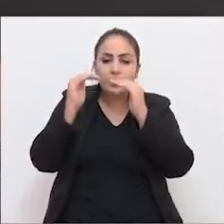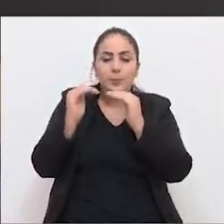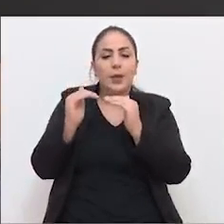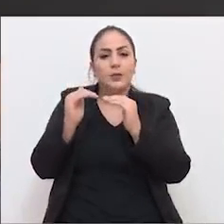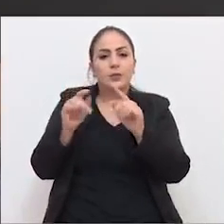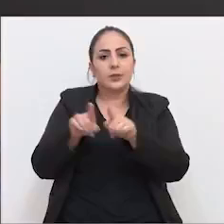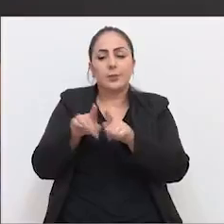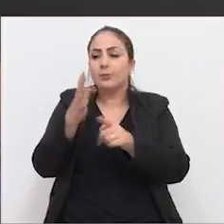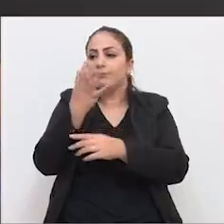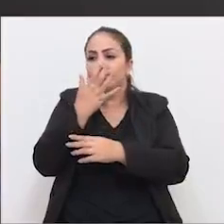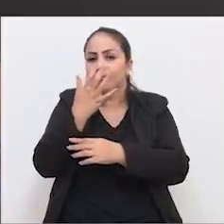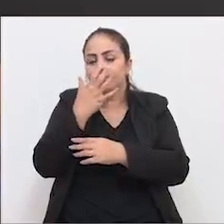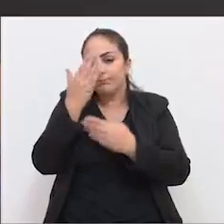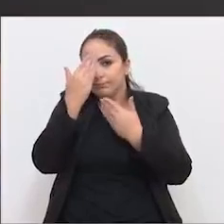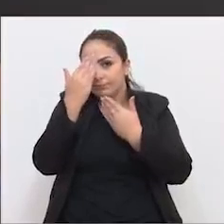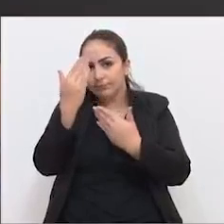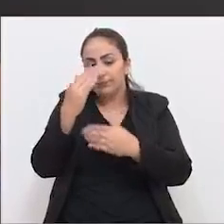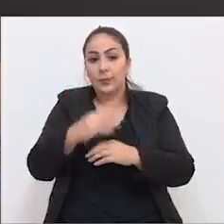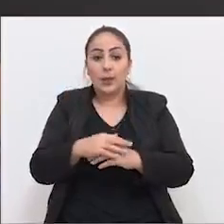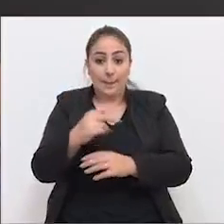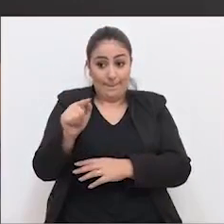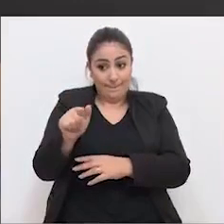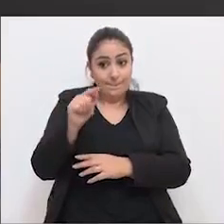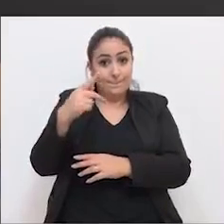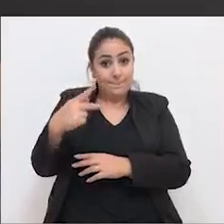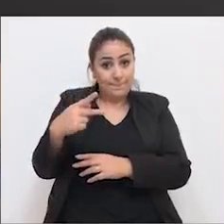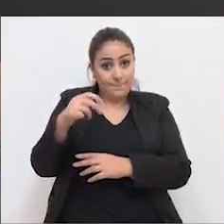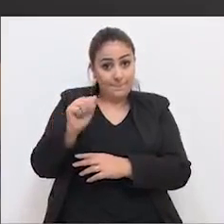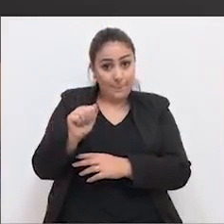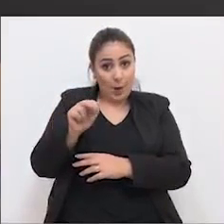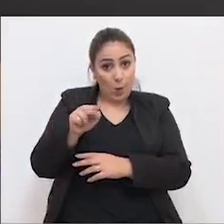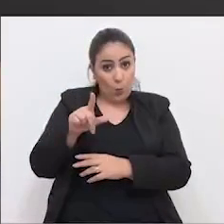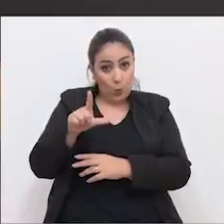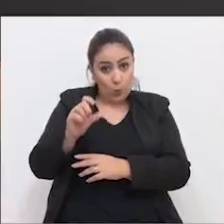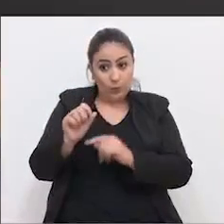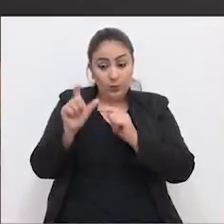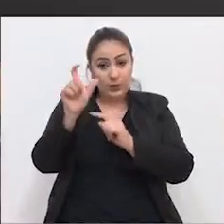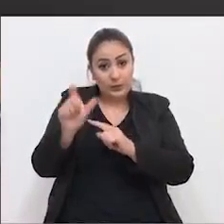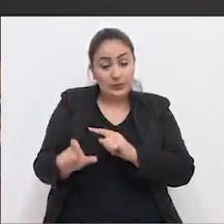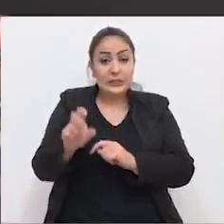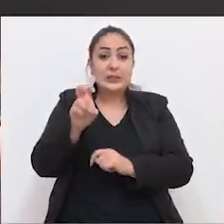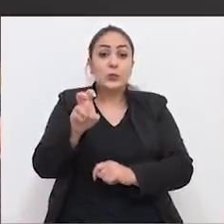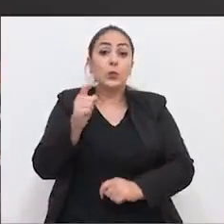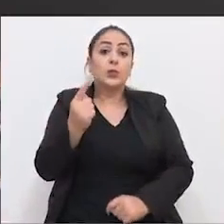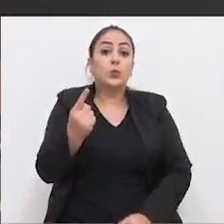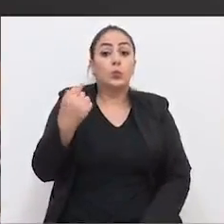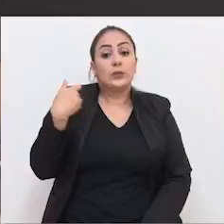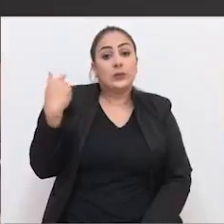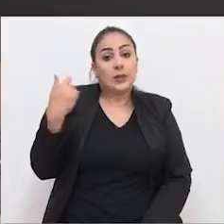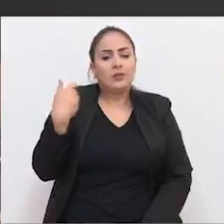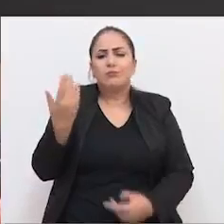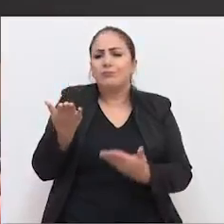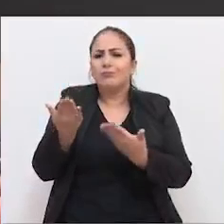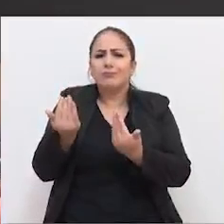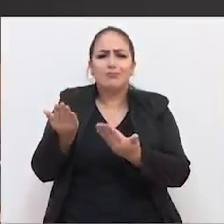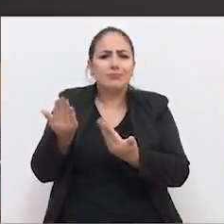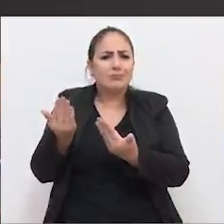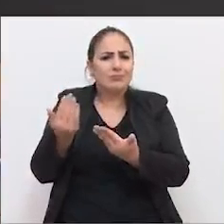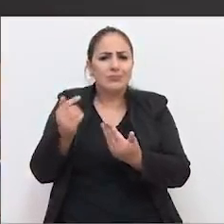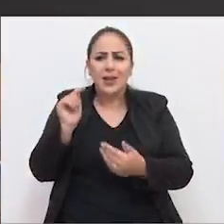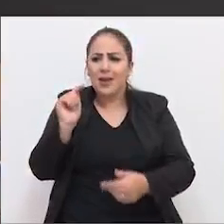nossa admiração e a nossa gratidão. O Paulo, mesmo com 51 anos,